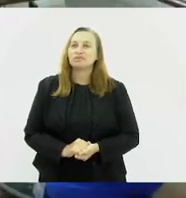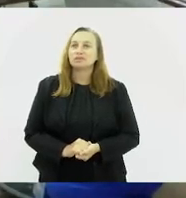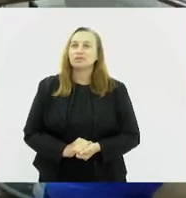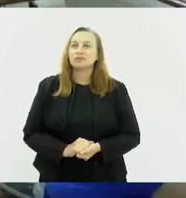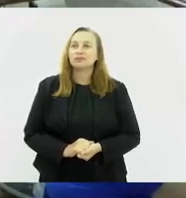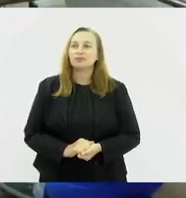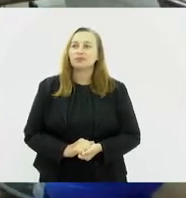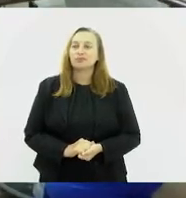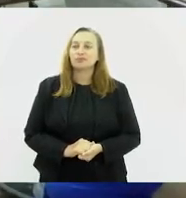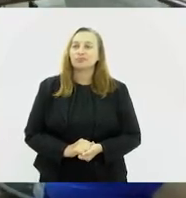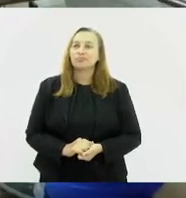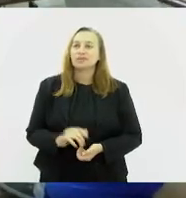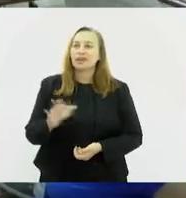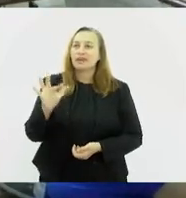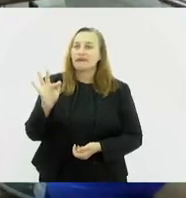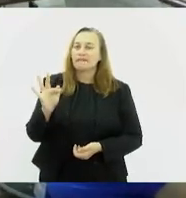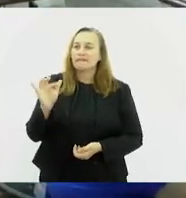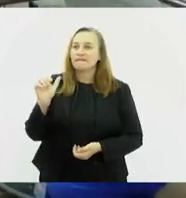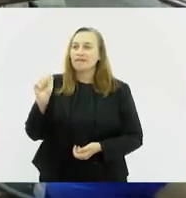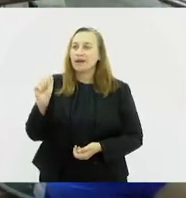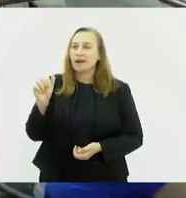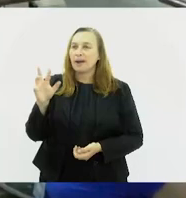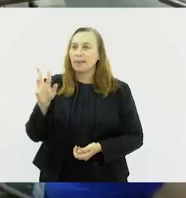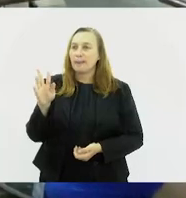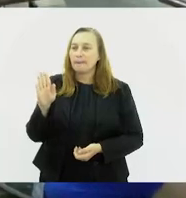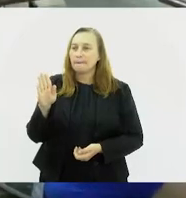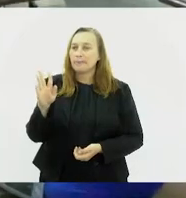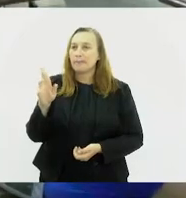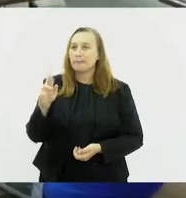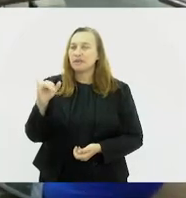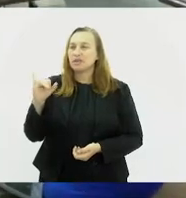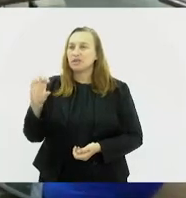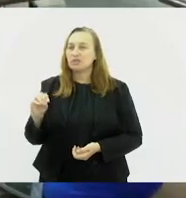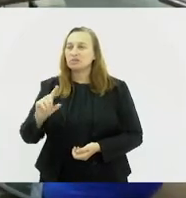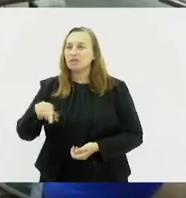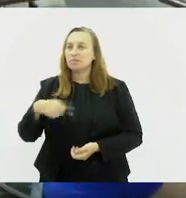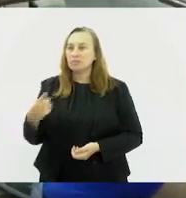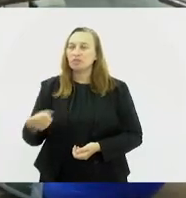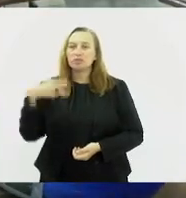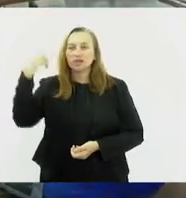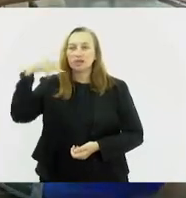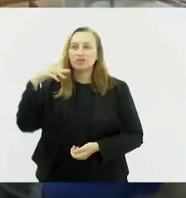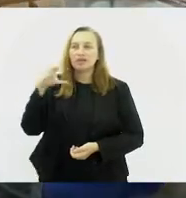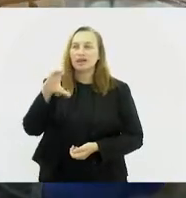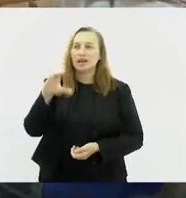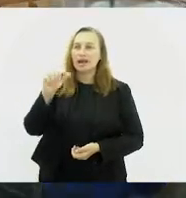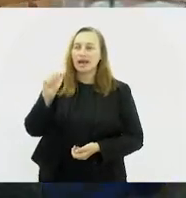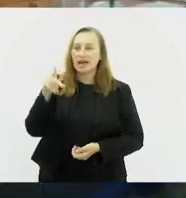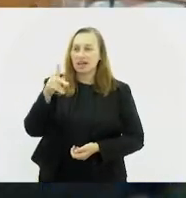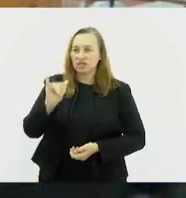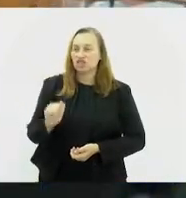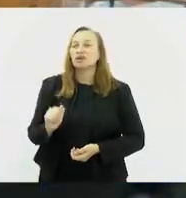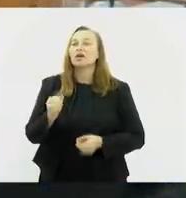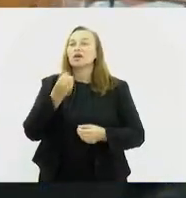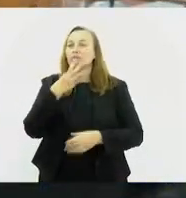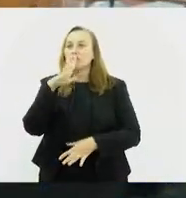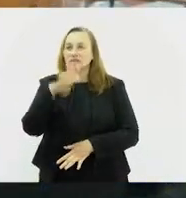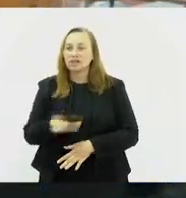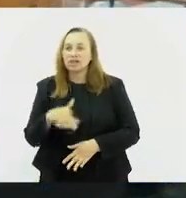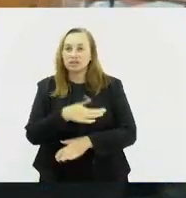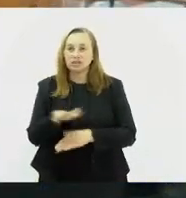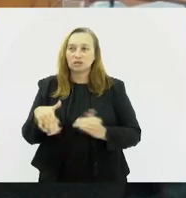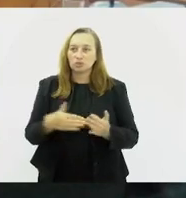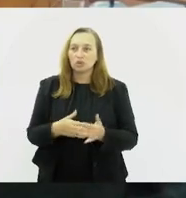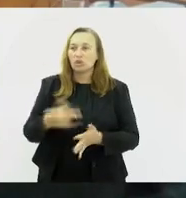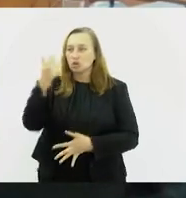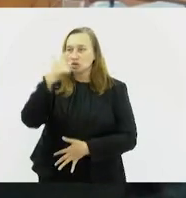O Fabrício vai falar, depois a vereadora Kátia Mick. Bom, boa tarde a todos. Eu sou o